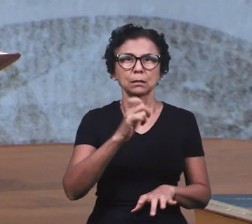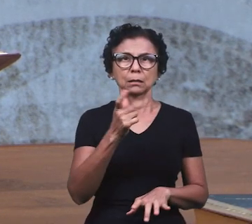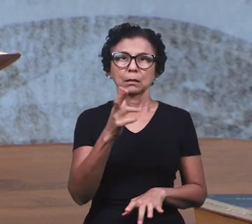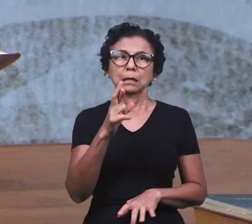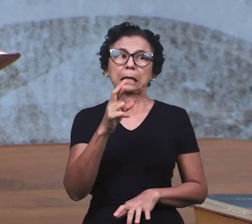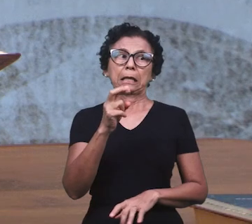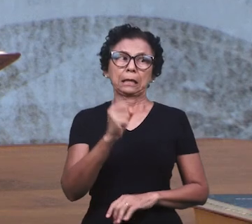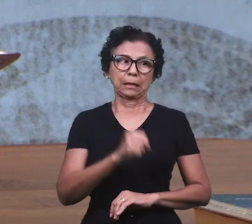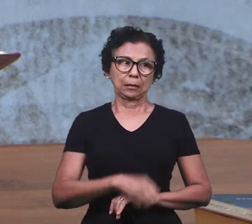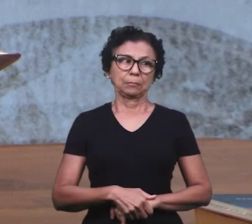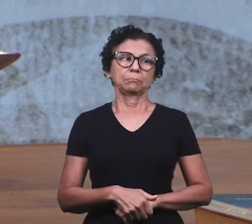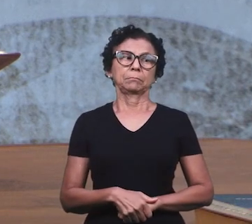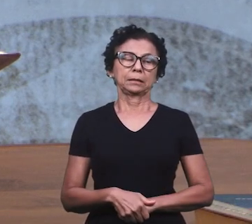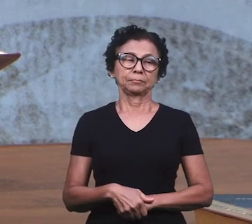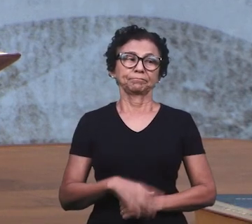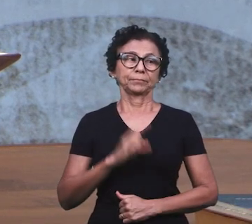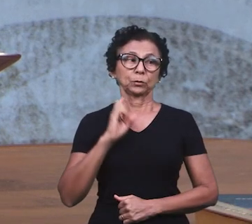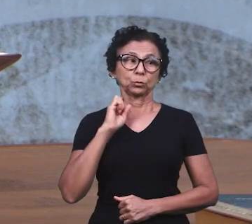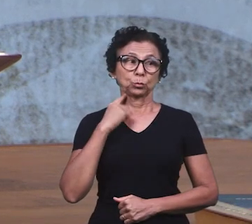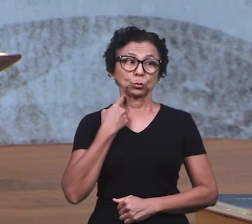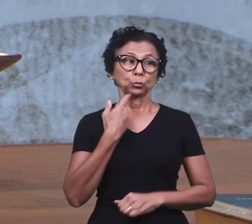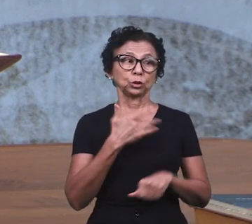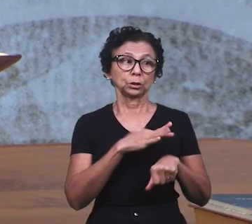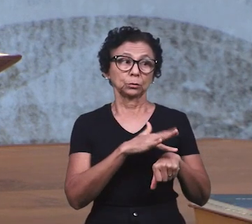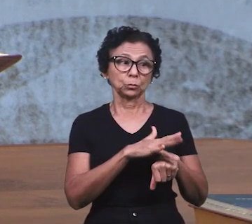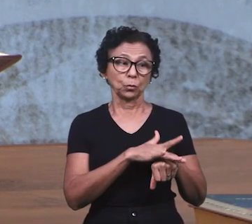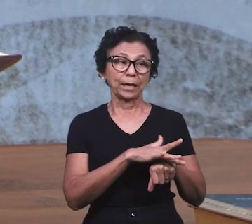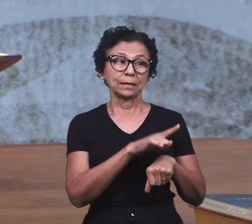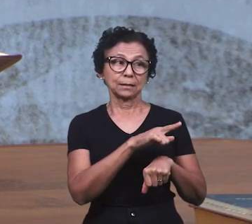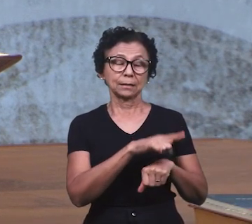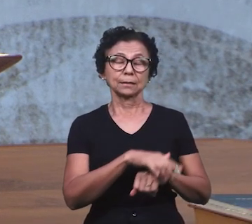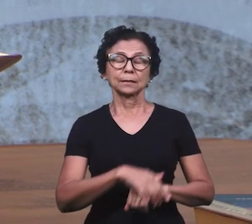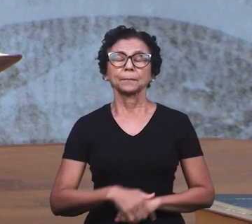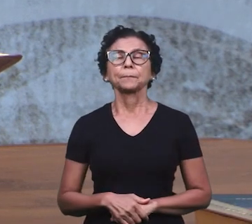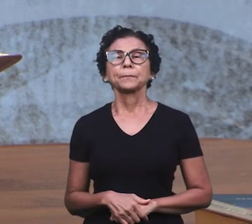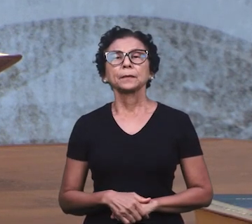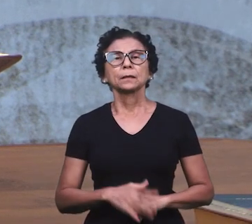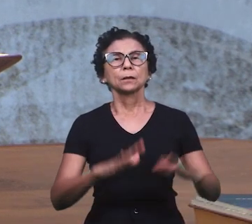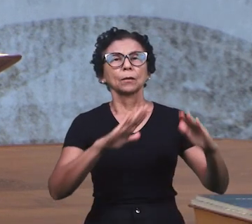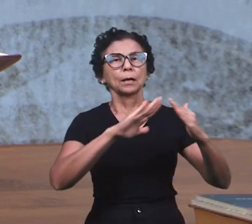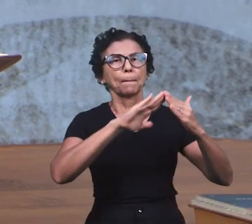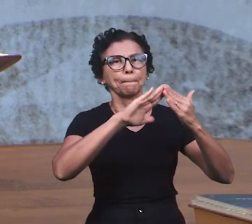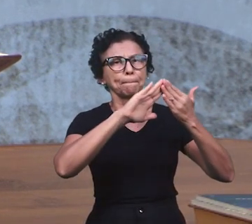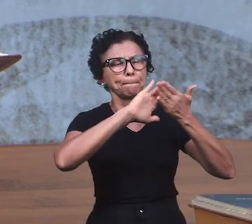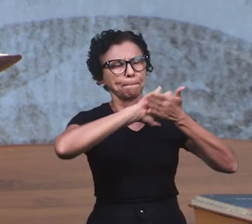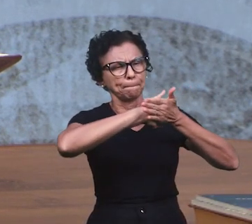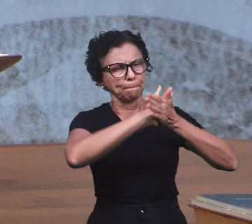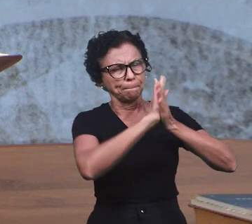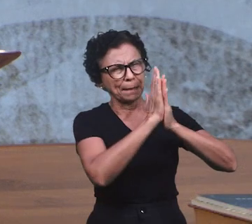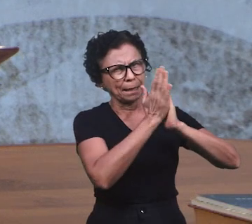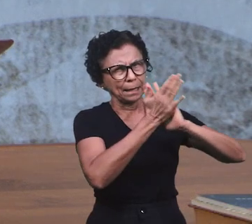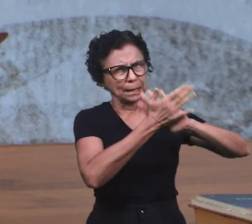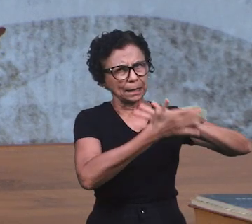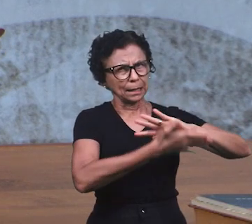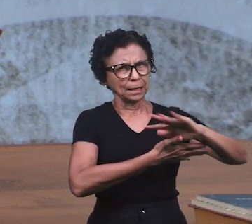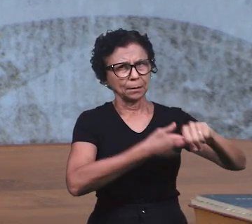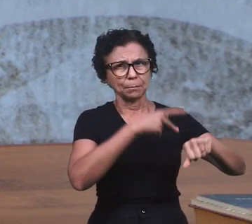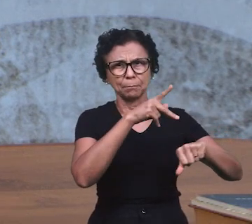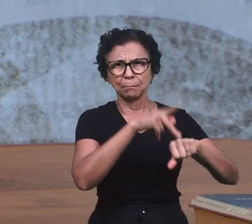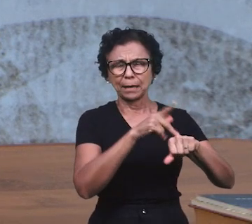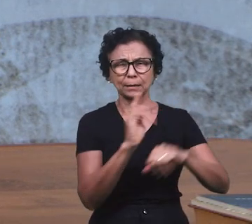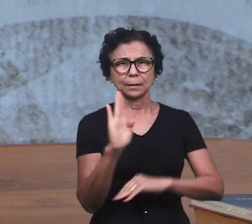na casa, imunda está. Portanto, se derribará a casa, as suas pedras e a